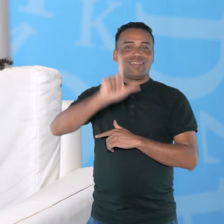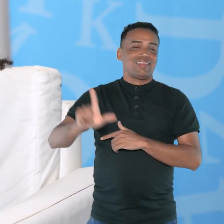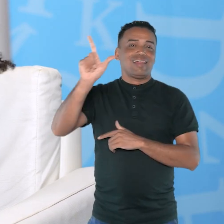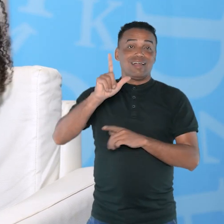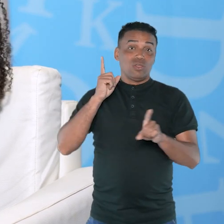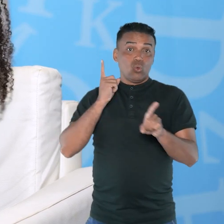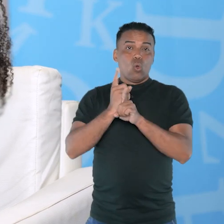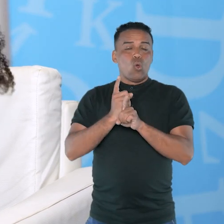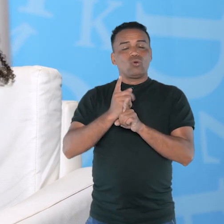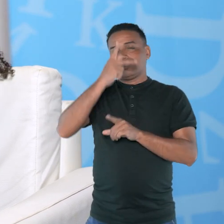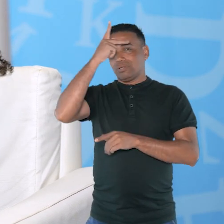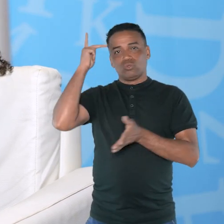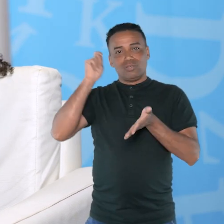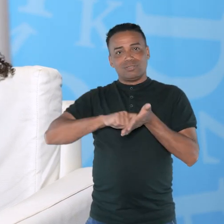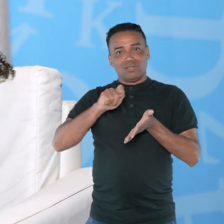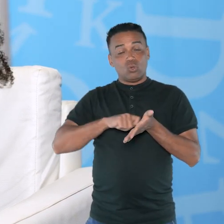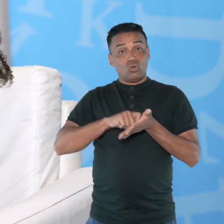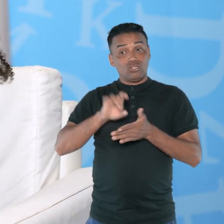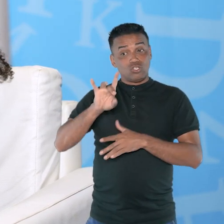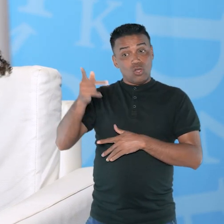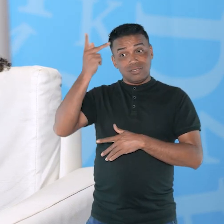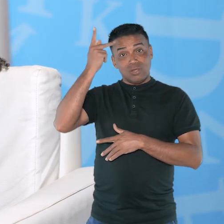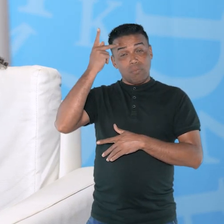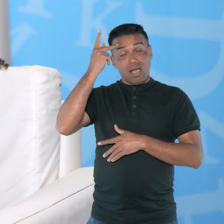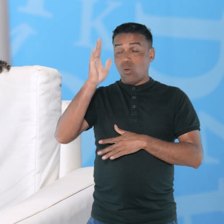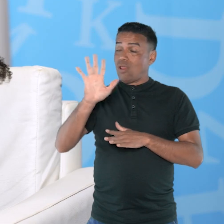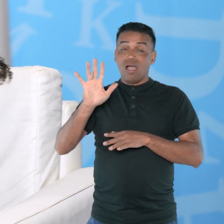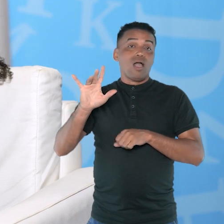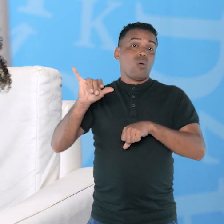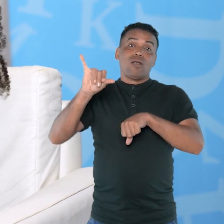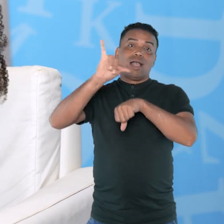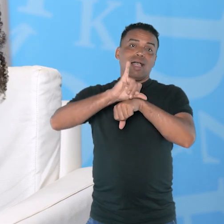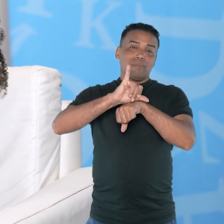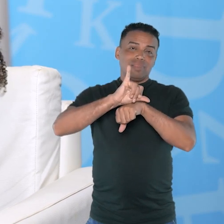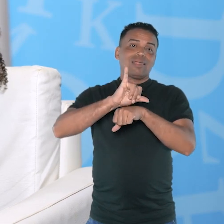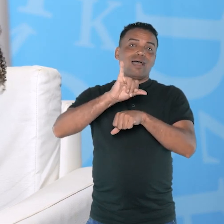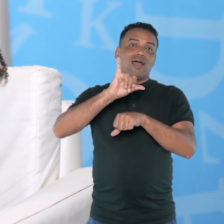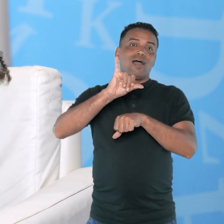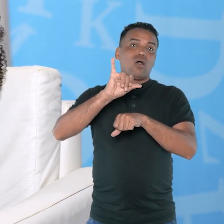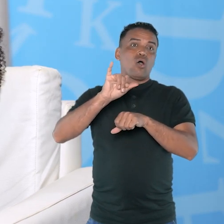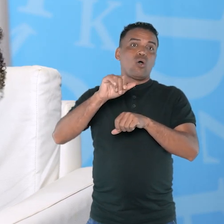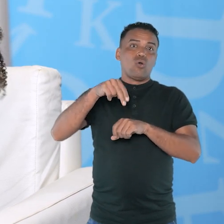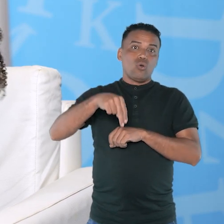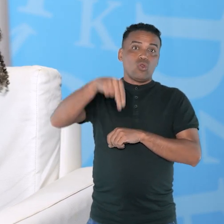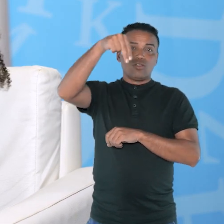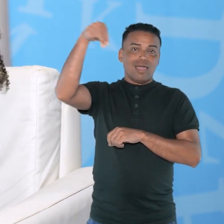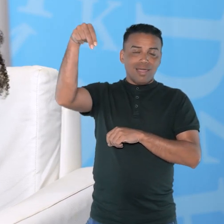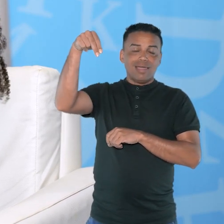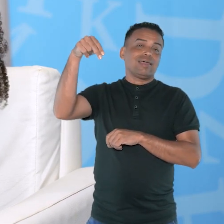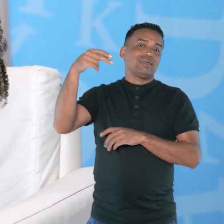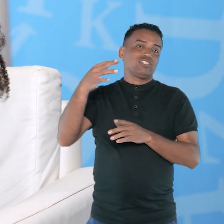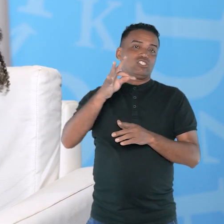que acontece todo ano, e acontece não só em São Paulo, mas em várias capitais do Nordeste também, Teresina, Piauí,